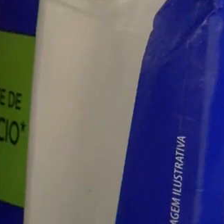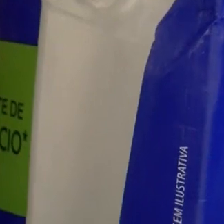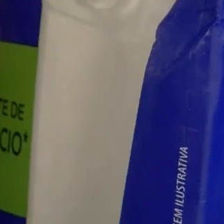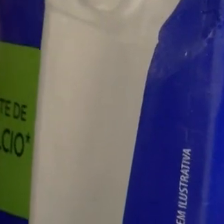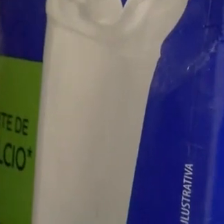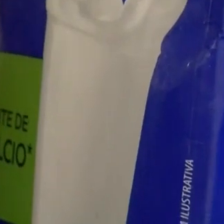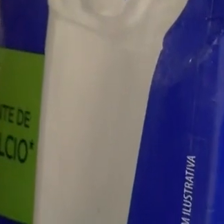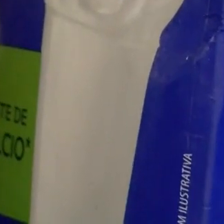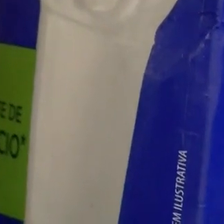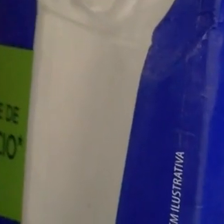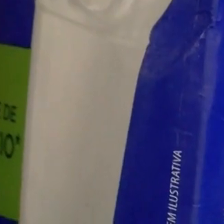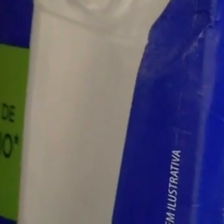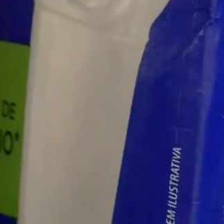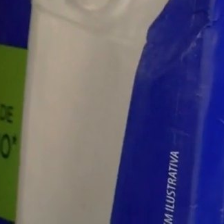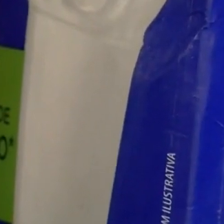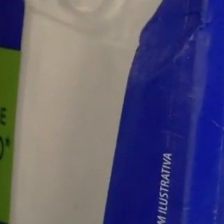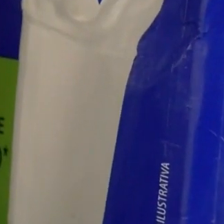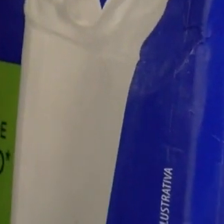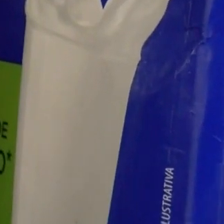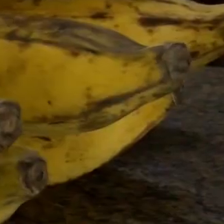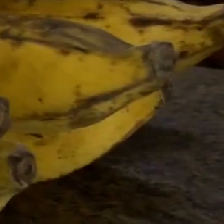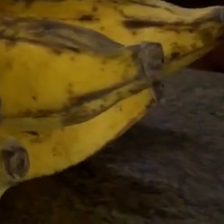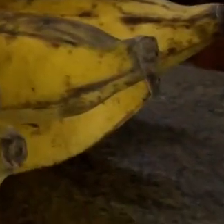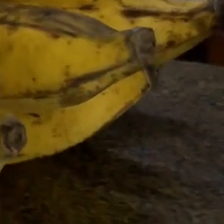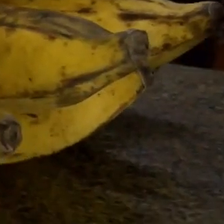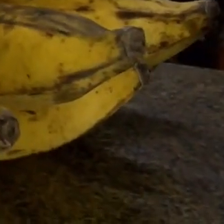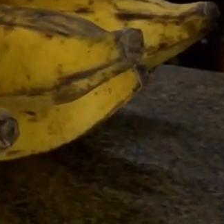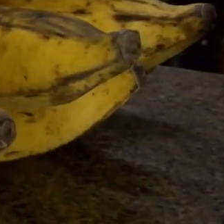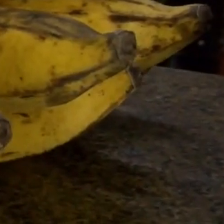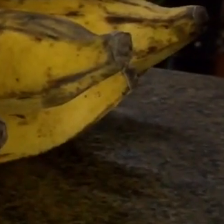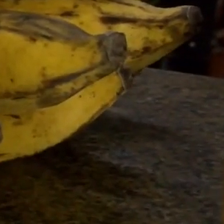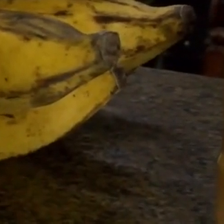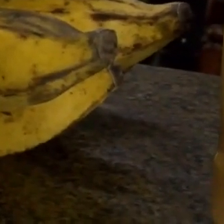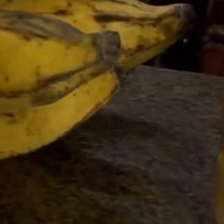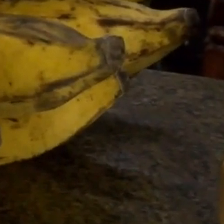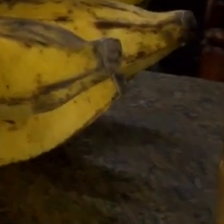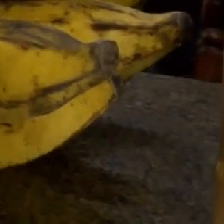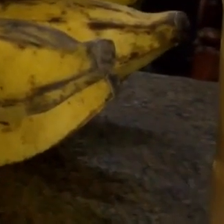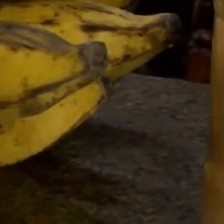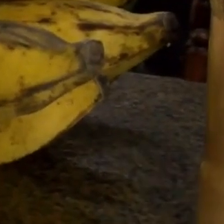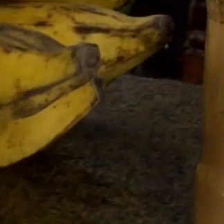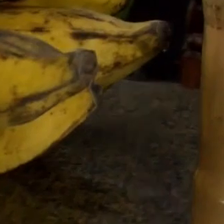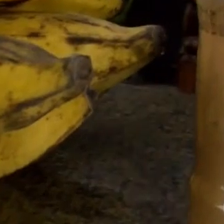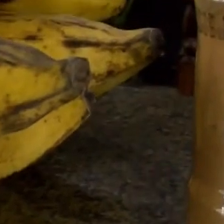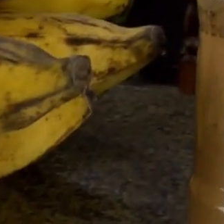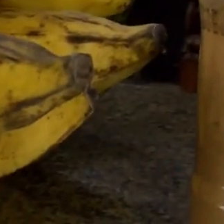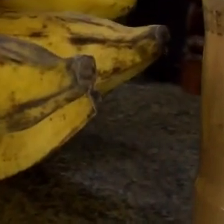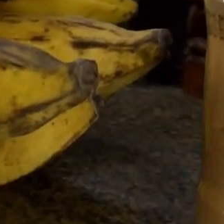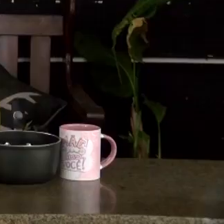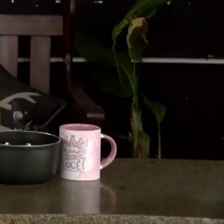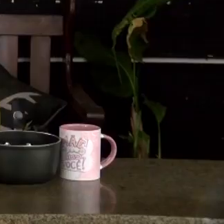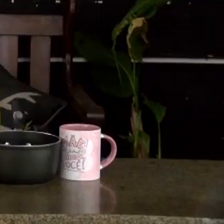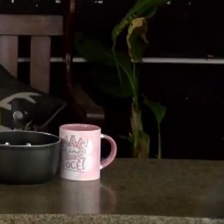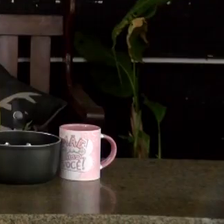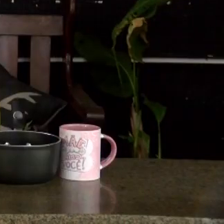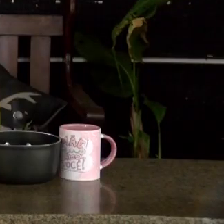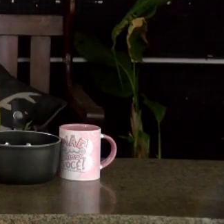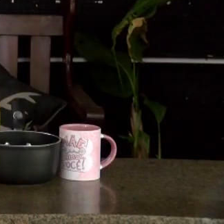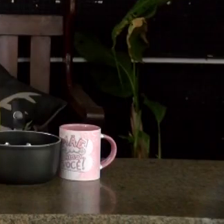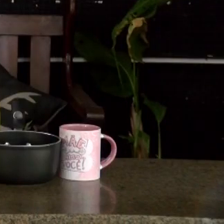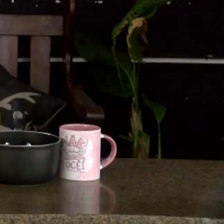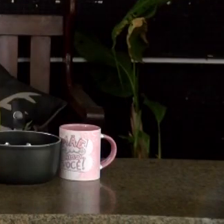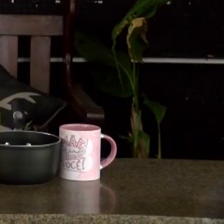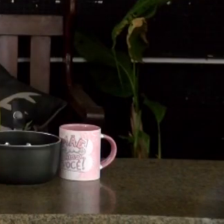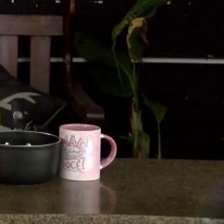Vai precisar de um pouquinho de canela e 1 banana. A quantidade que a gente vai fazer